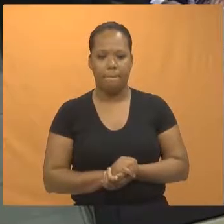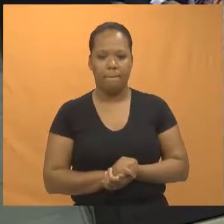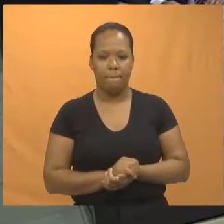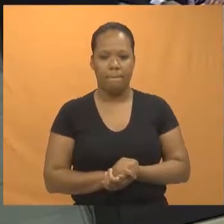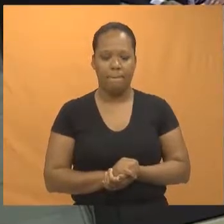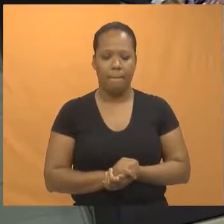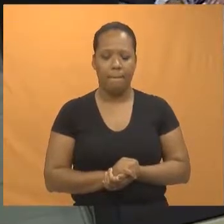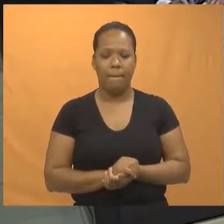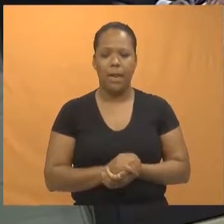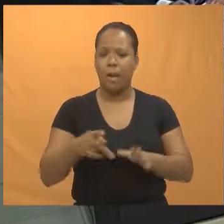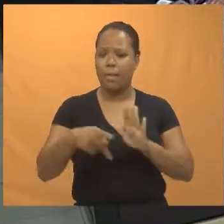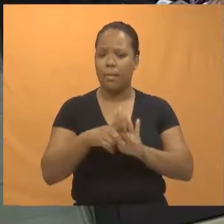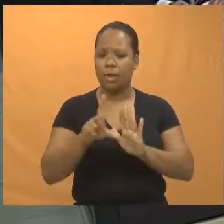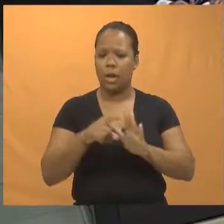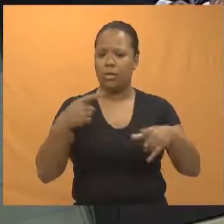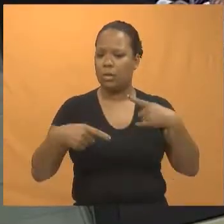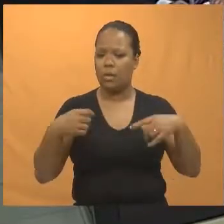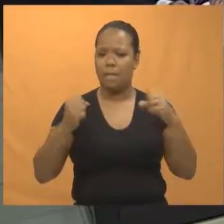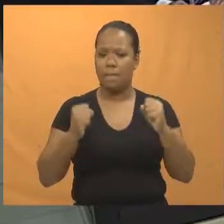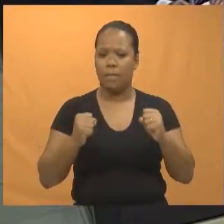O projeto está em discussão.